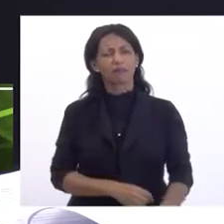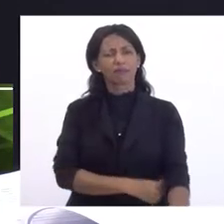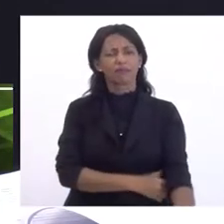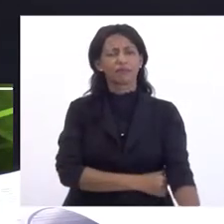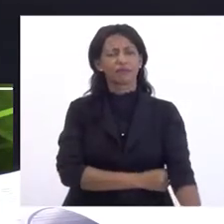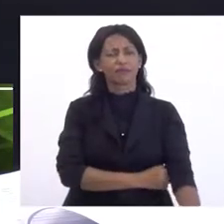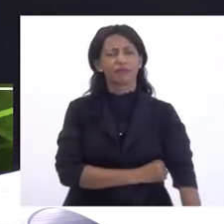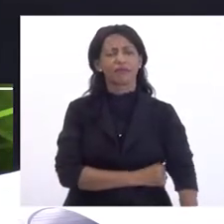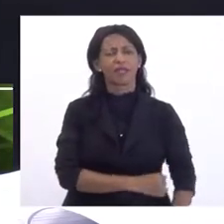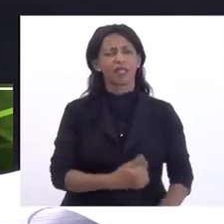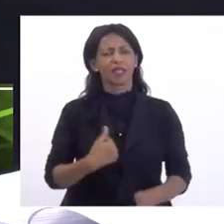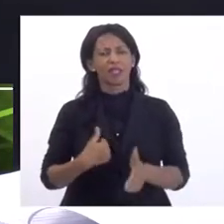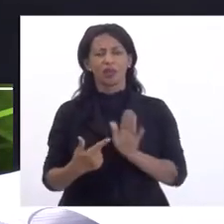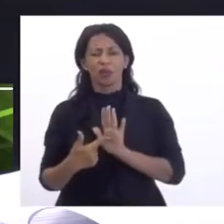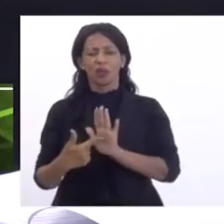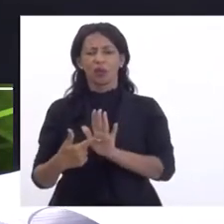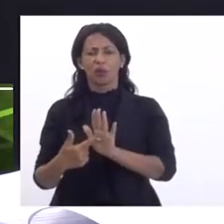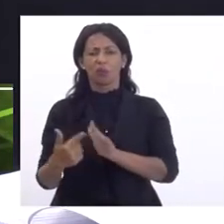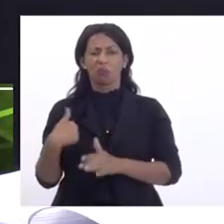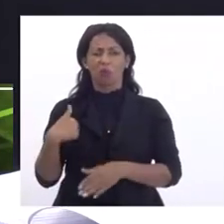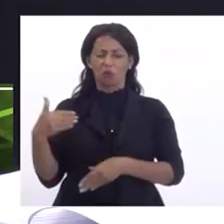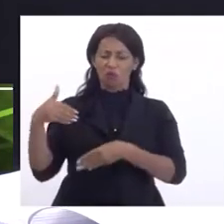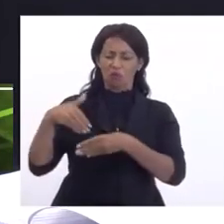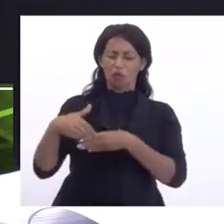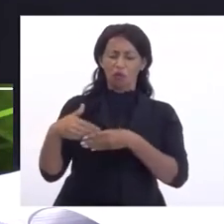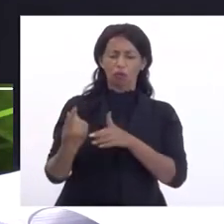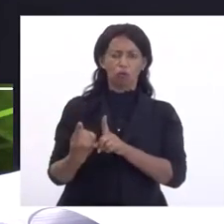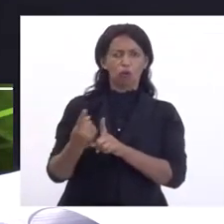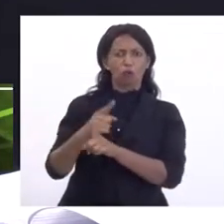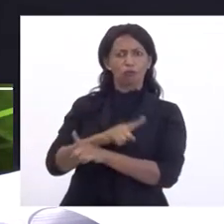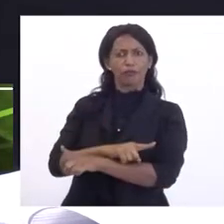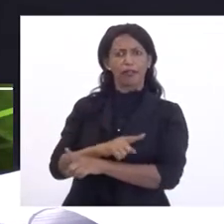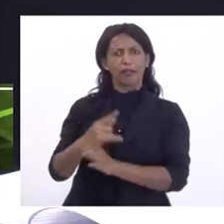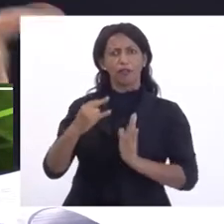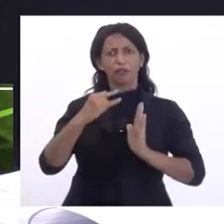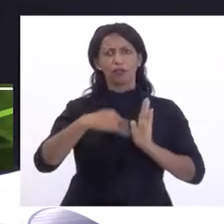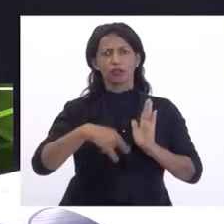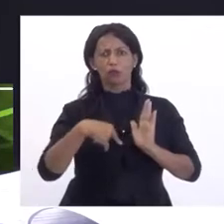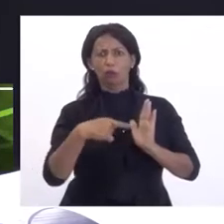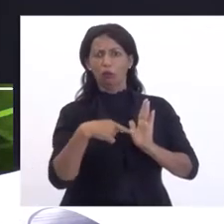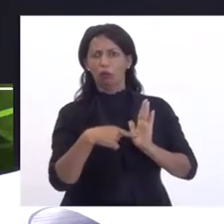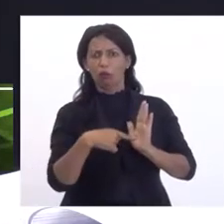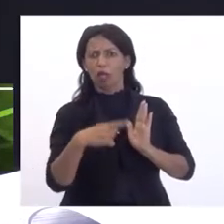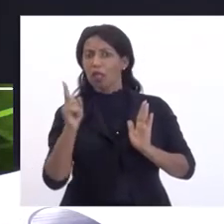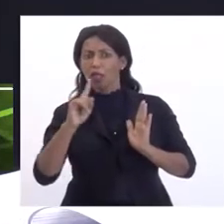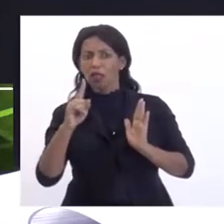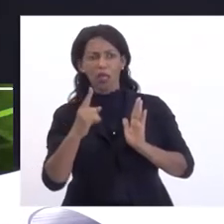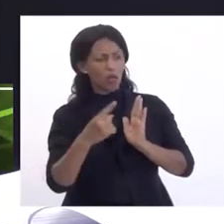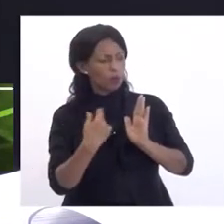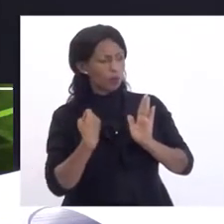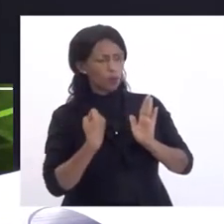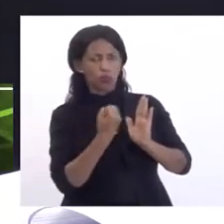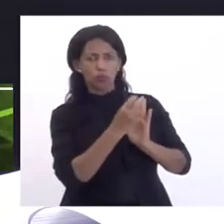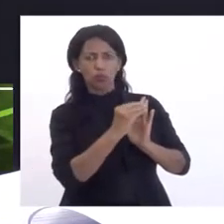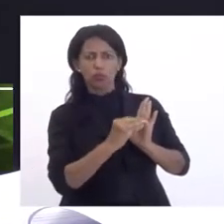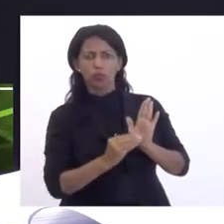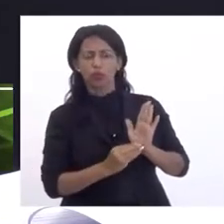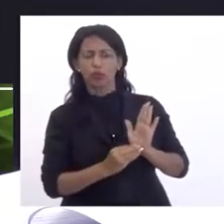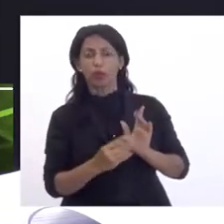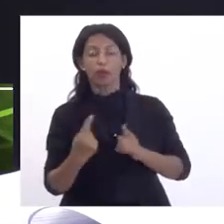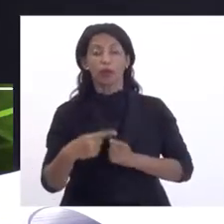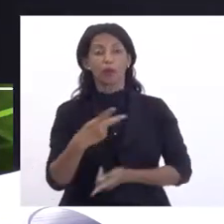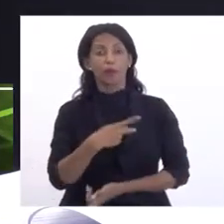E eu apresentei o voto divergente, contrário às contas, não pelos índices, porque o